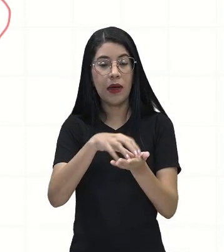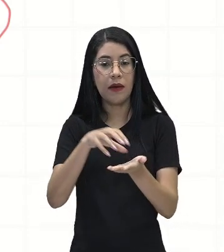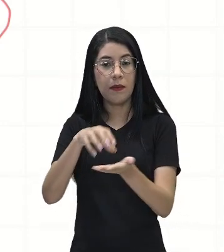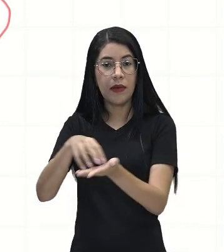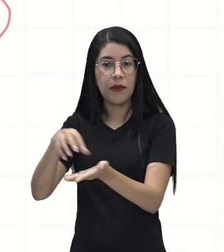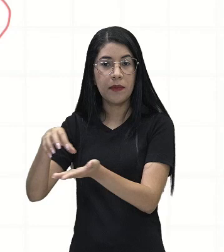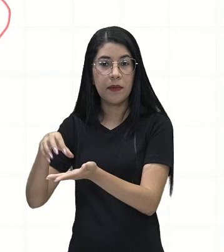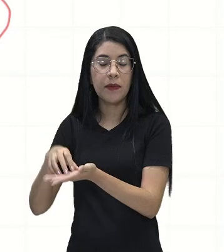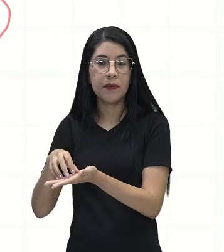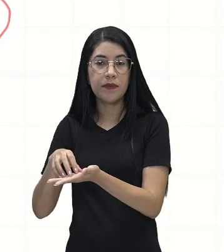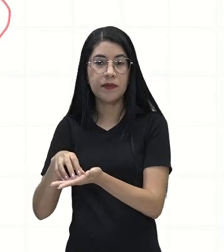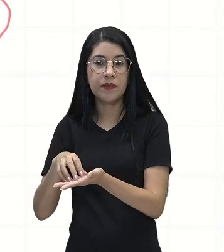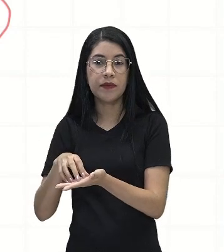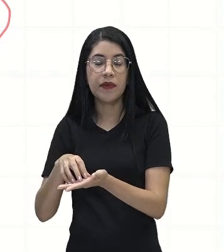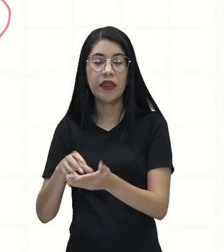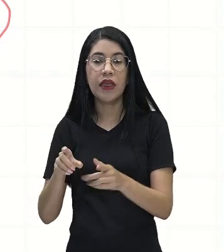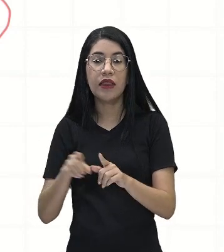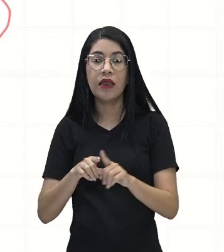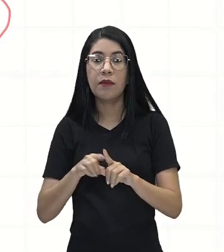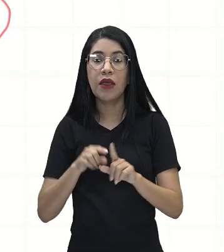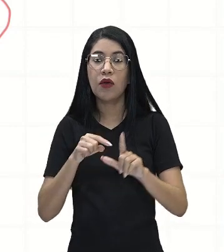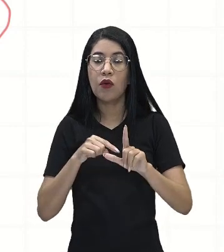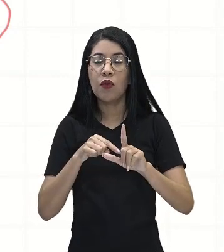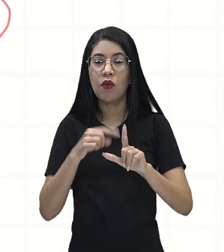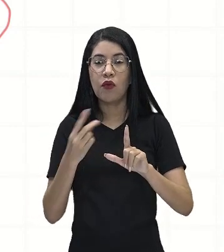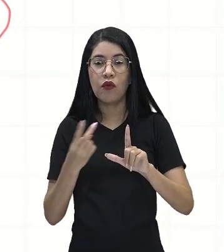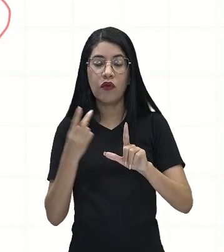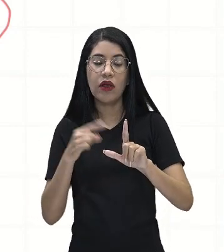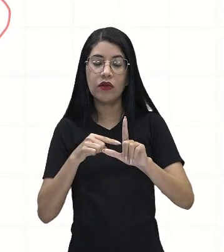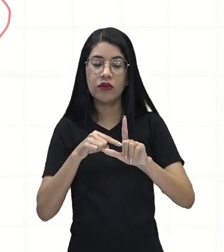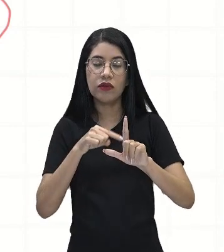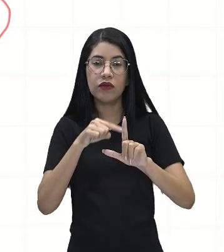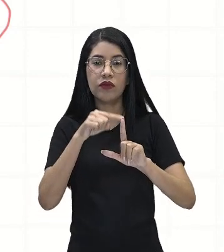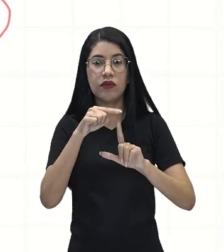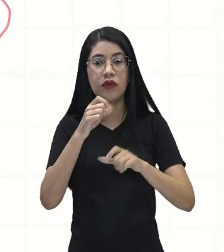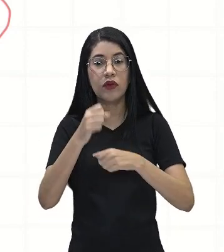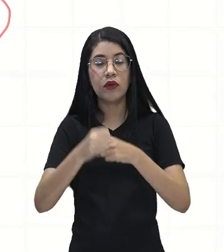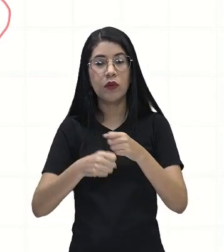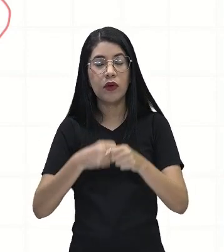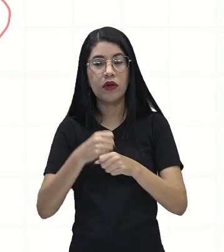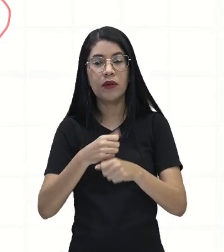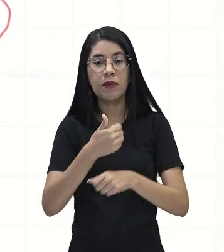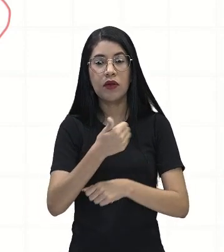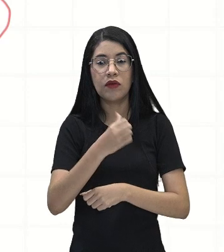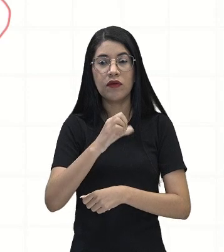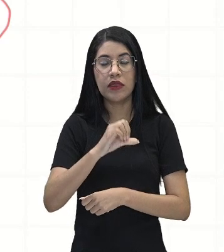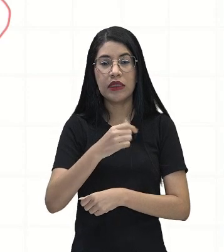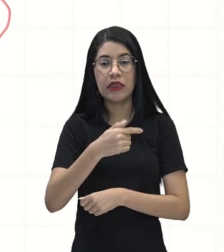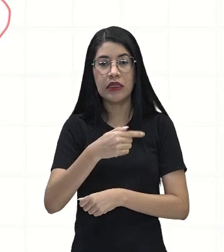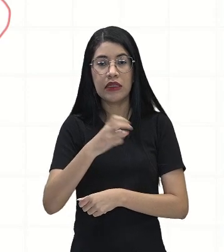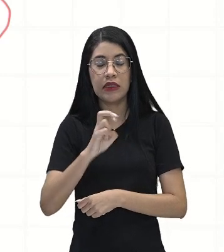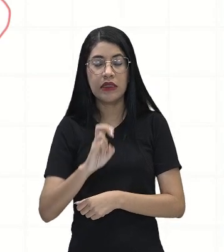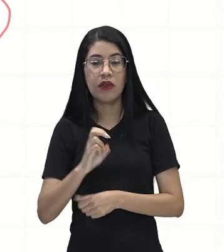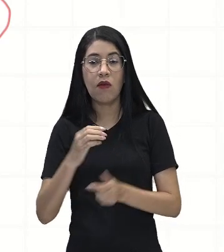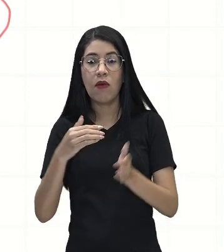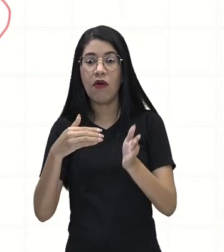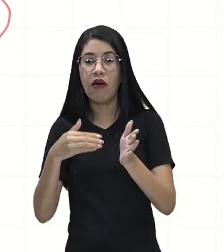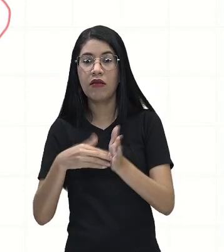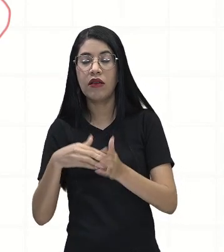o número de estabelecimentos agropecuários do ano de 1975 até o ano